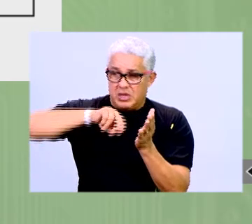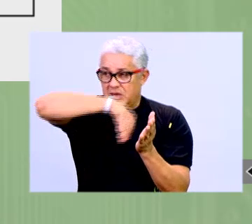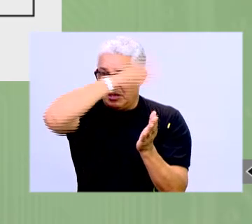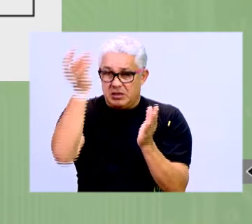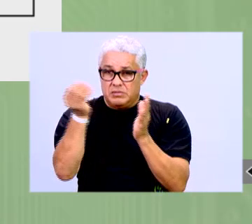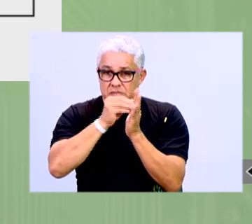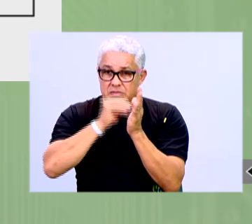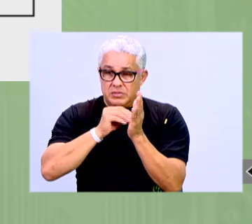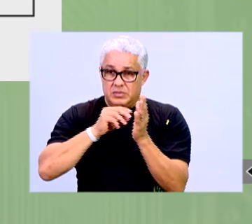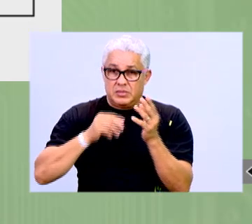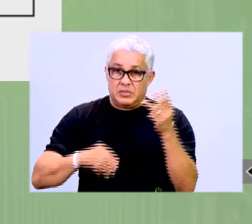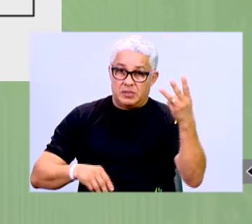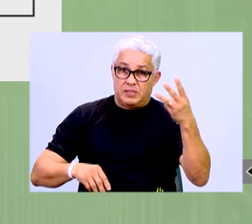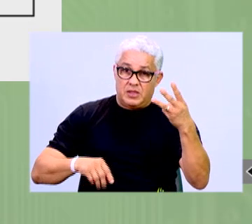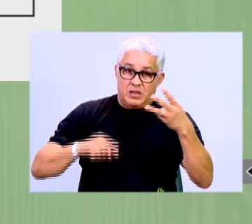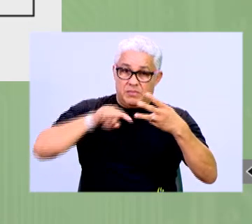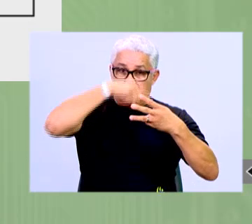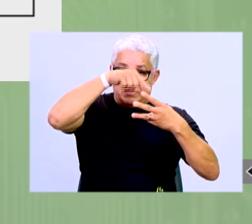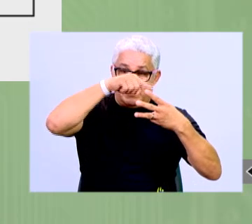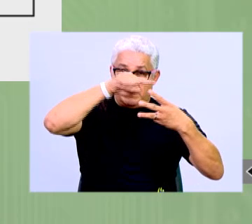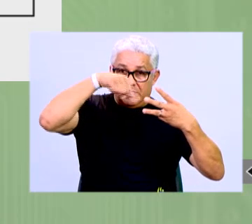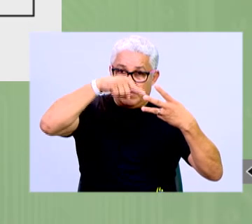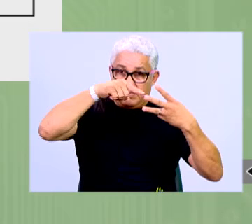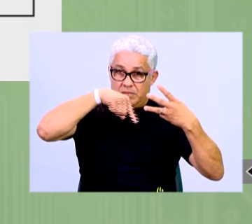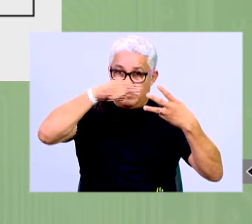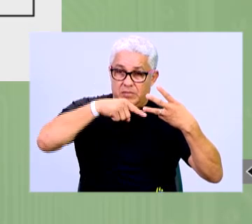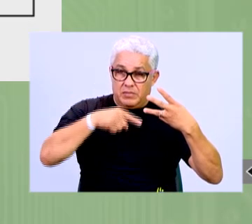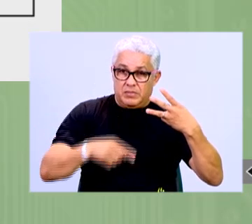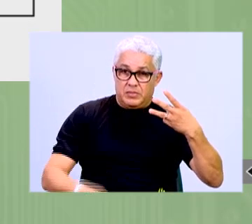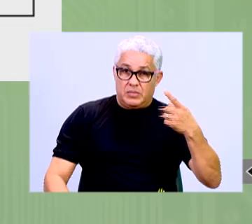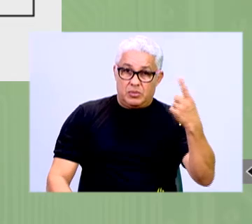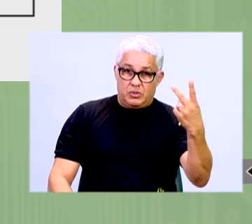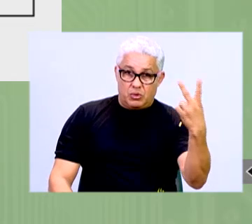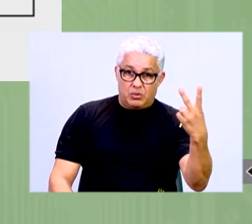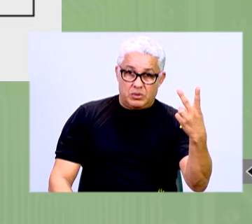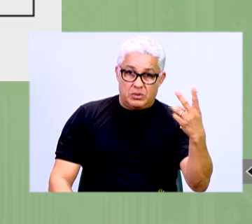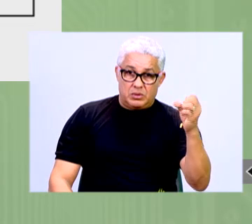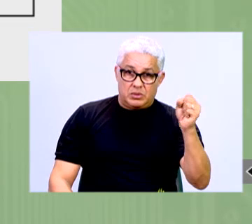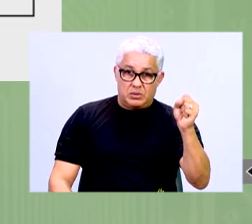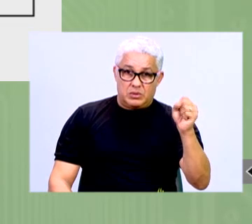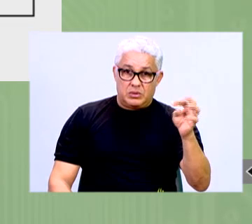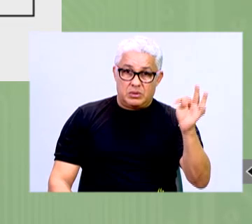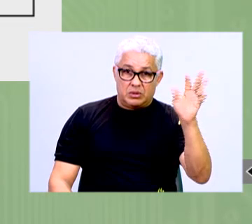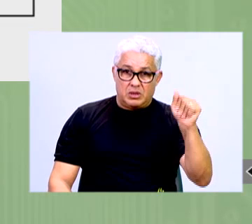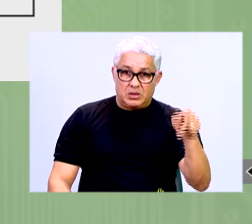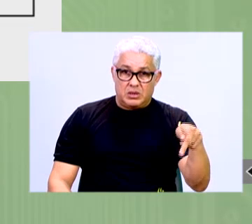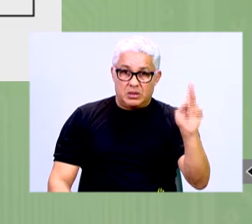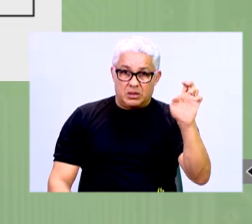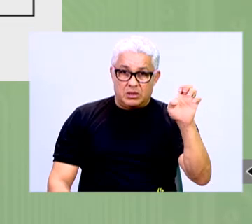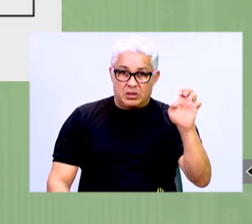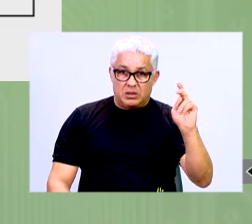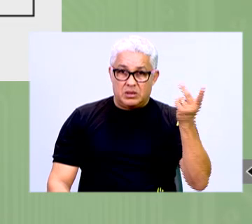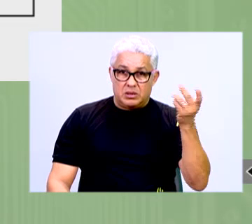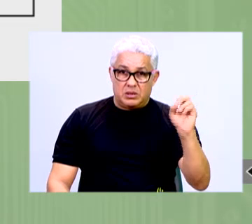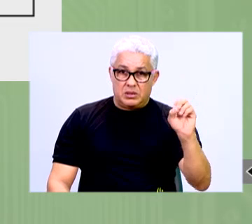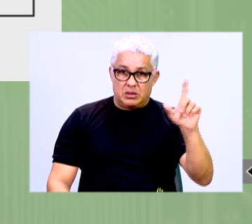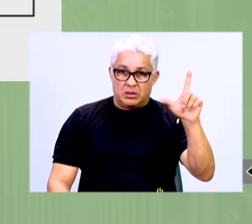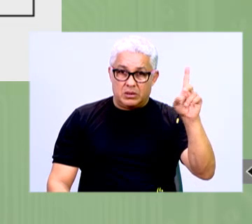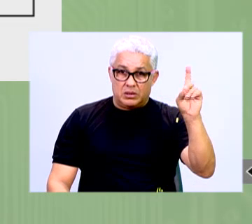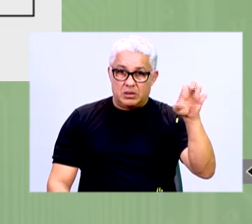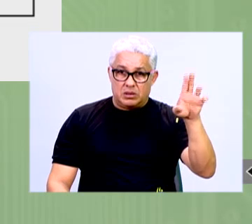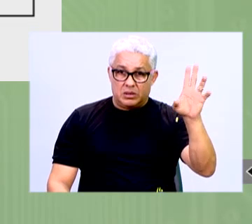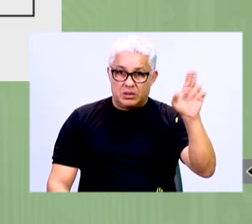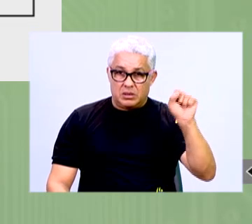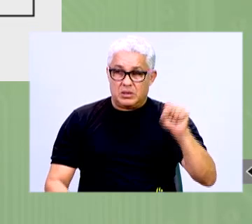aqui de 2 stakeholders. 2 objetivos de cliente, do stakeholder